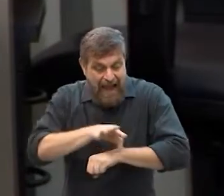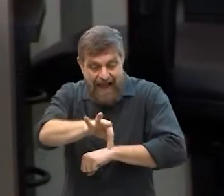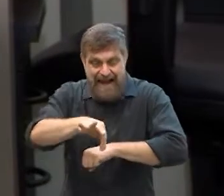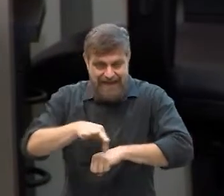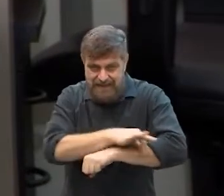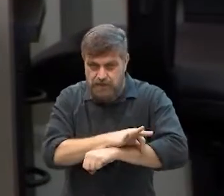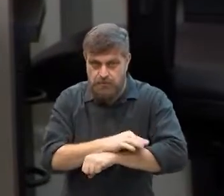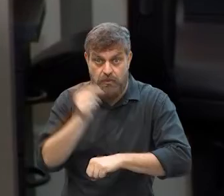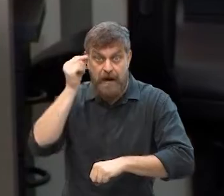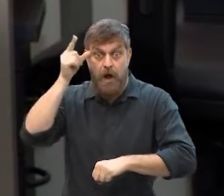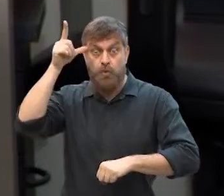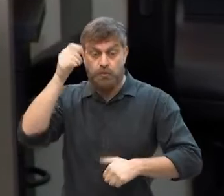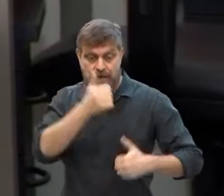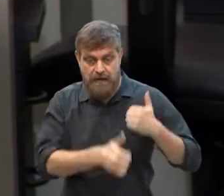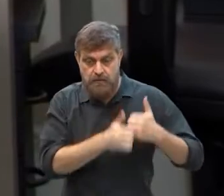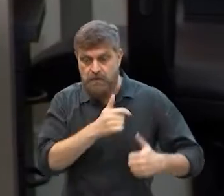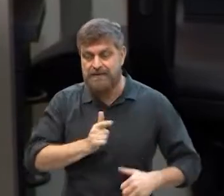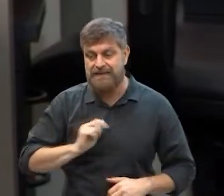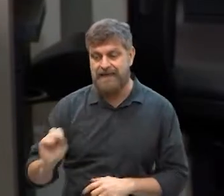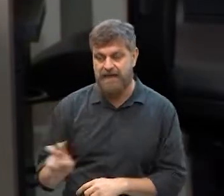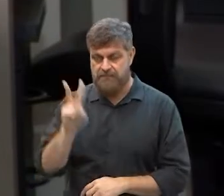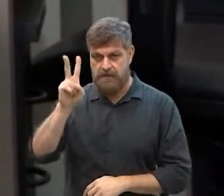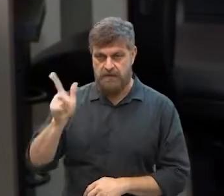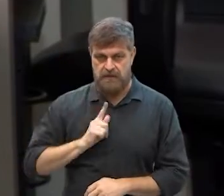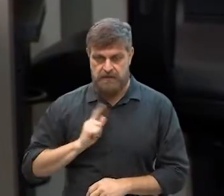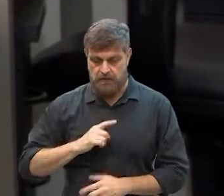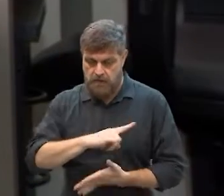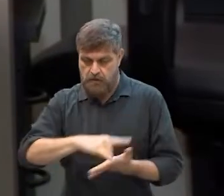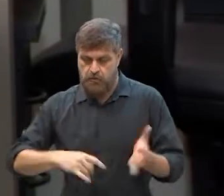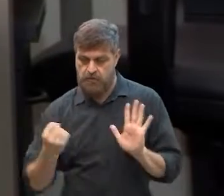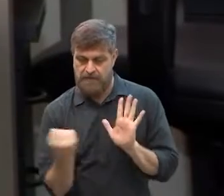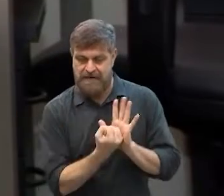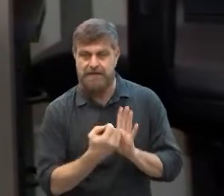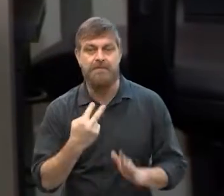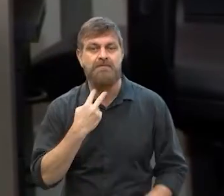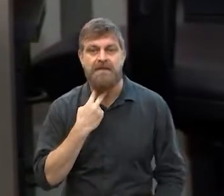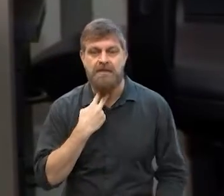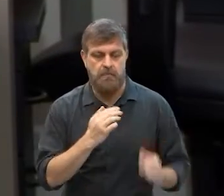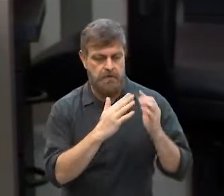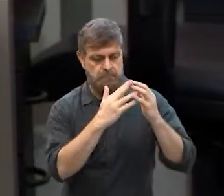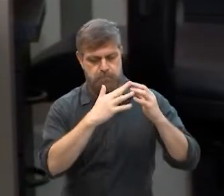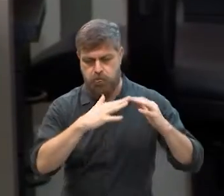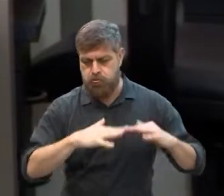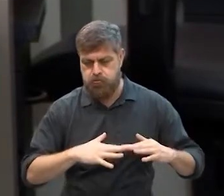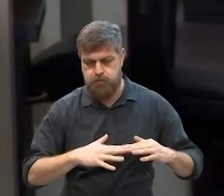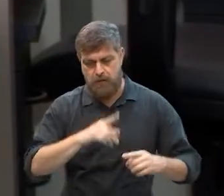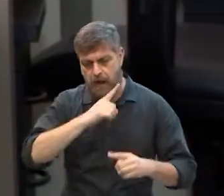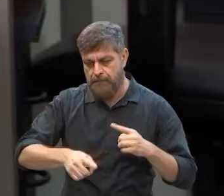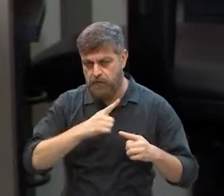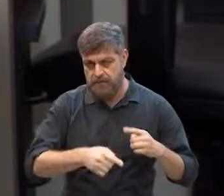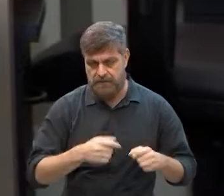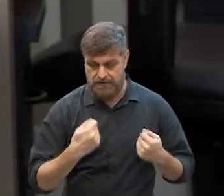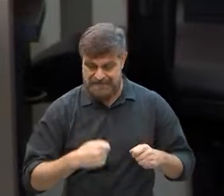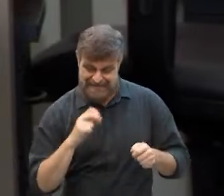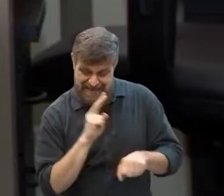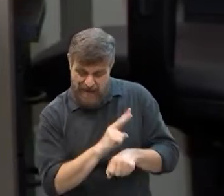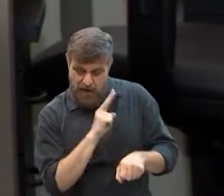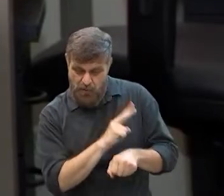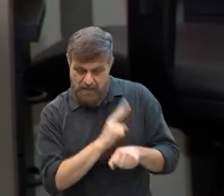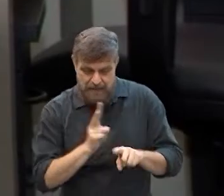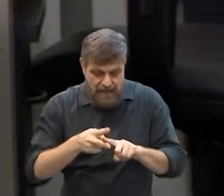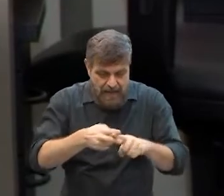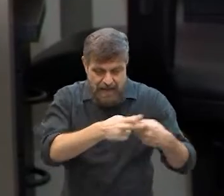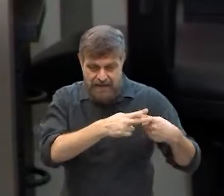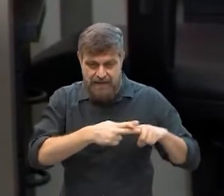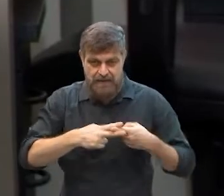histórico, cultural e esportivo. Então foi tombado, a partir de agora ele não pode ser mais demolido, ele tem que ser preservado,